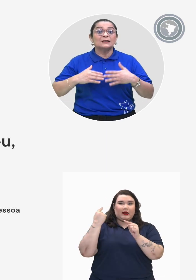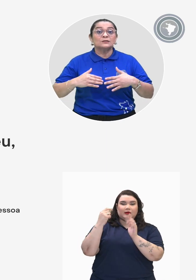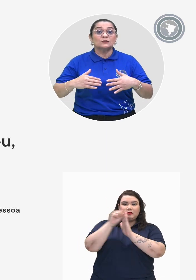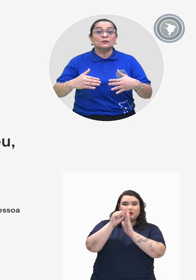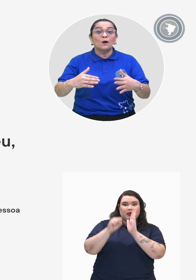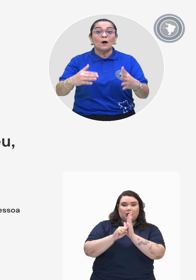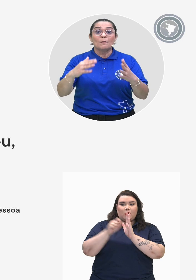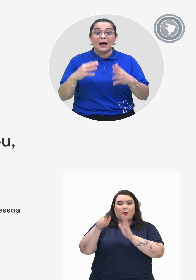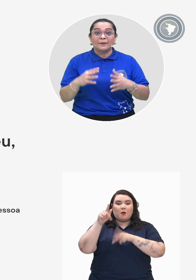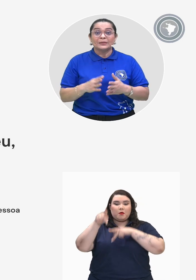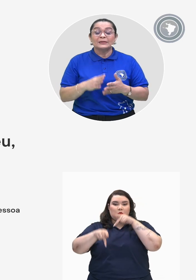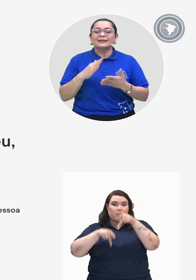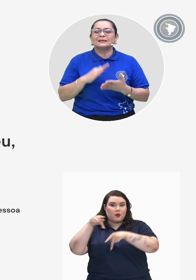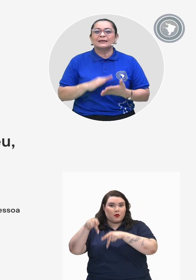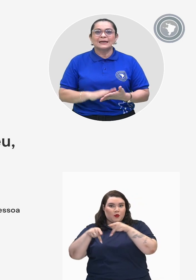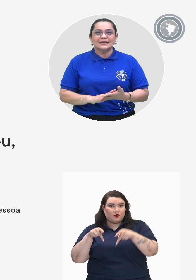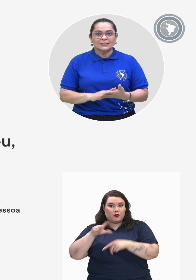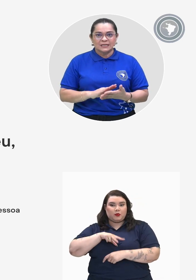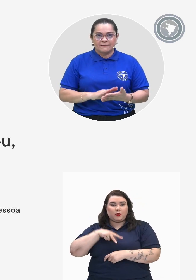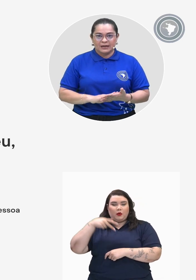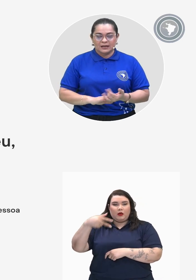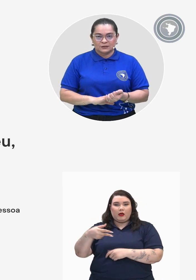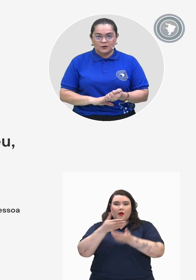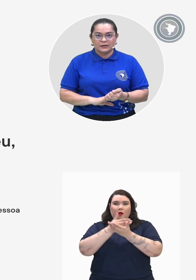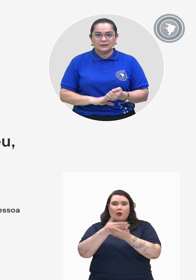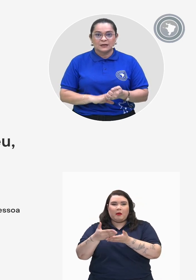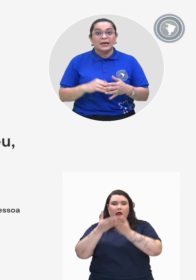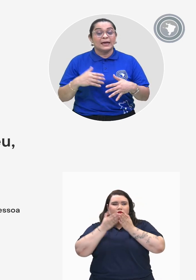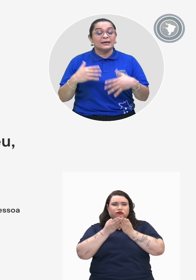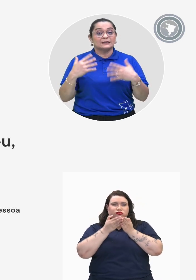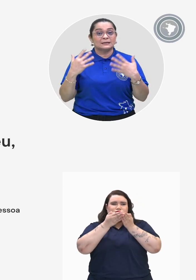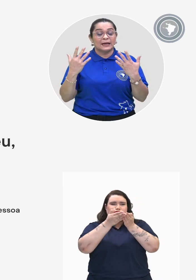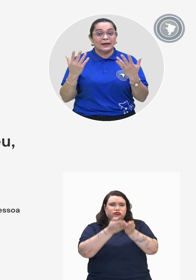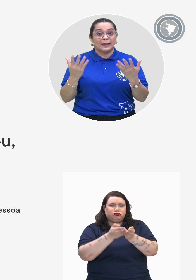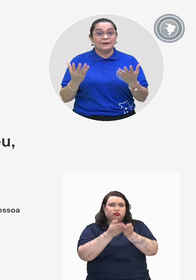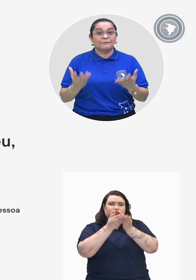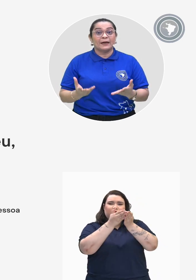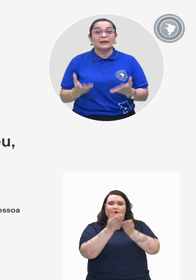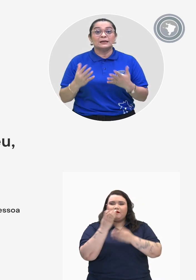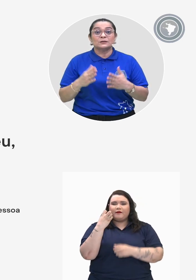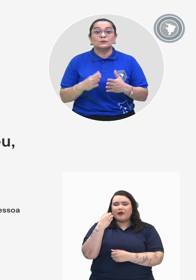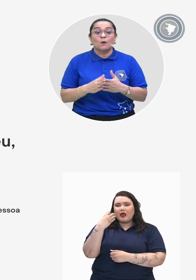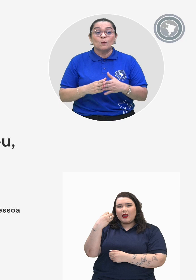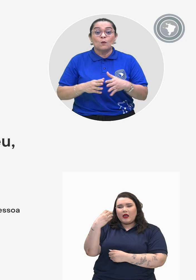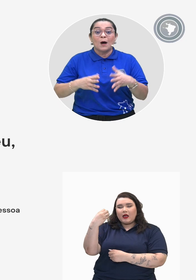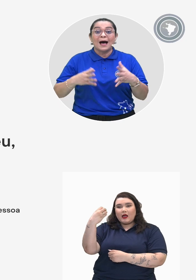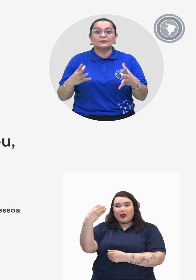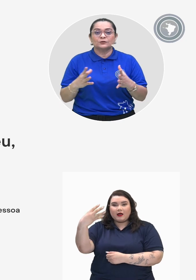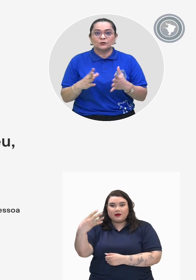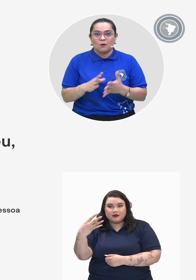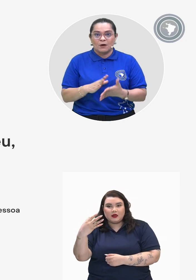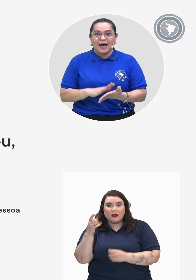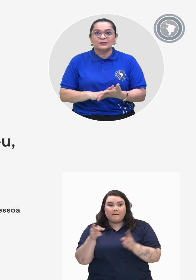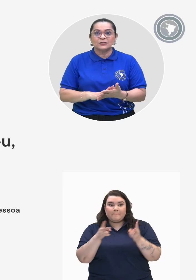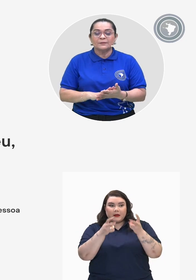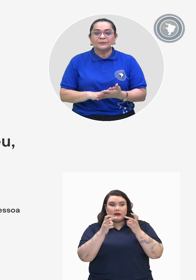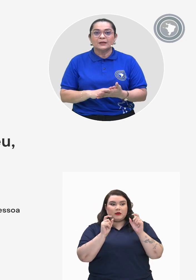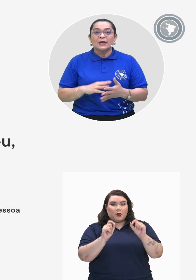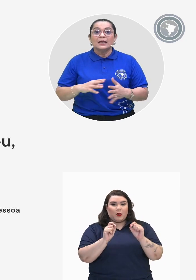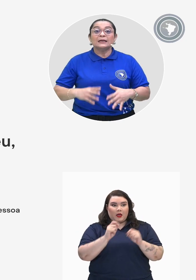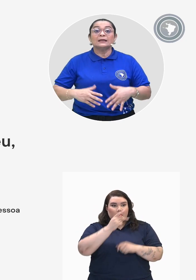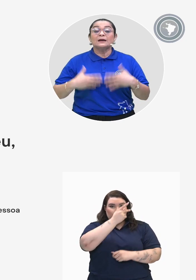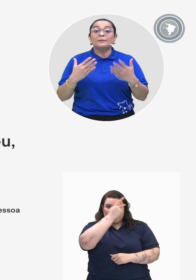se lançou ao mar nas grandes navegações. Ele vê isso como um ato de